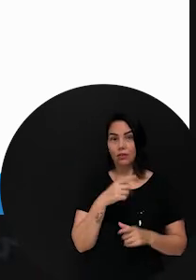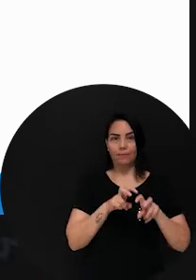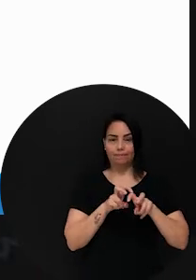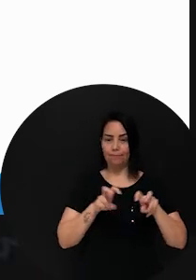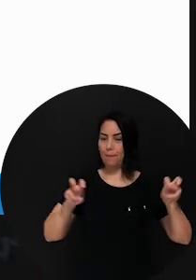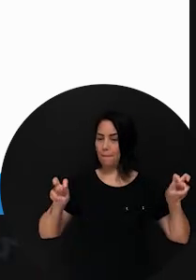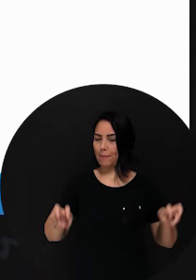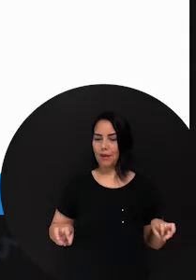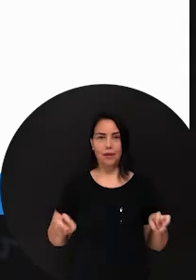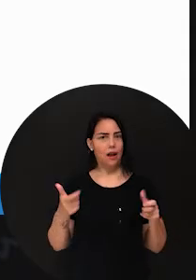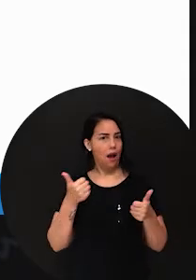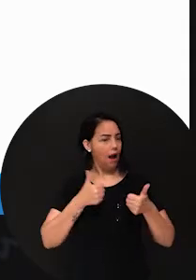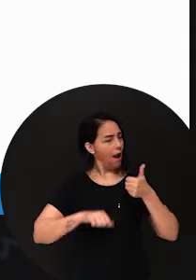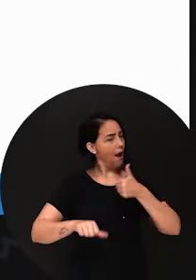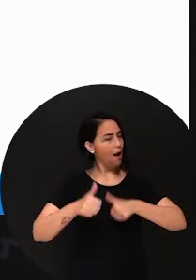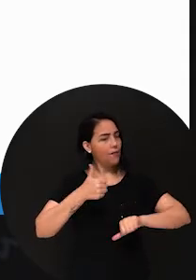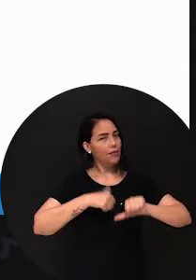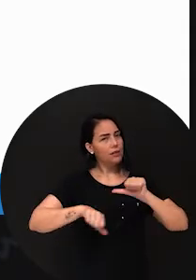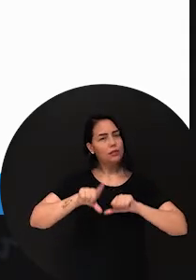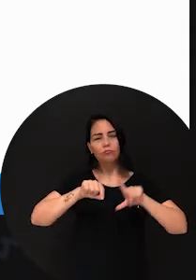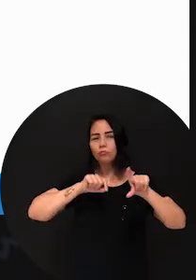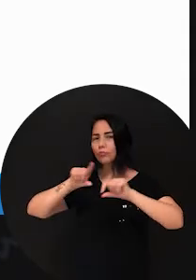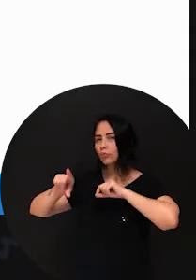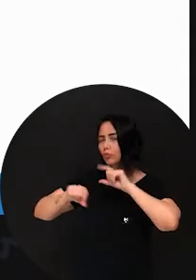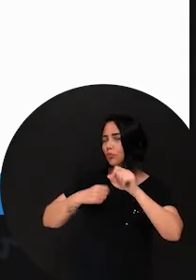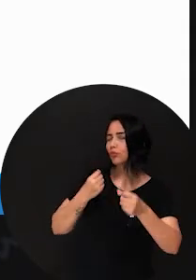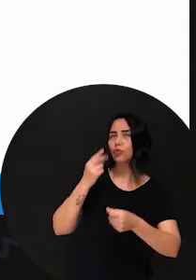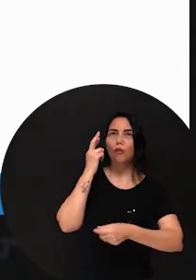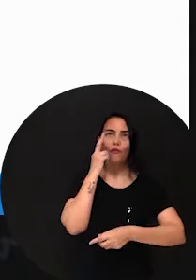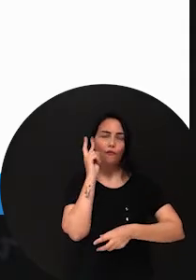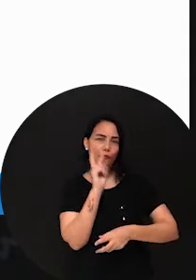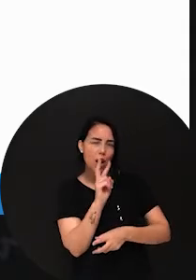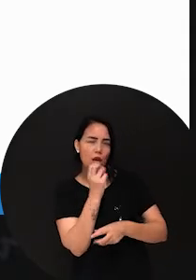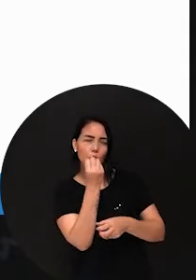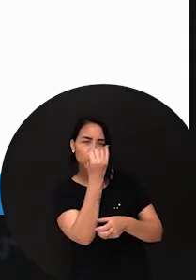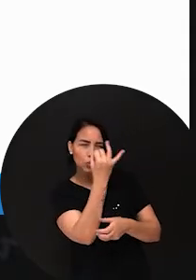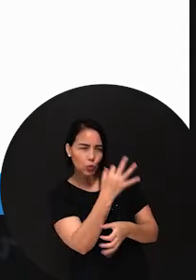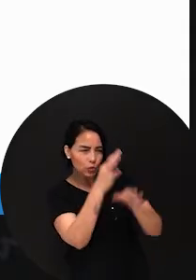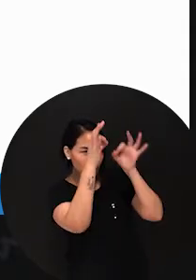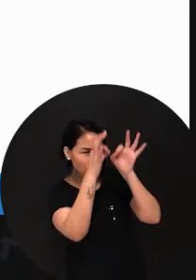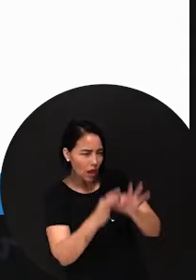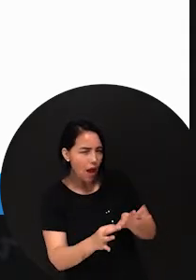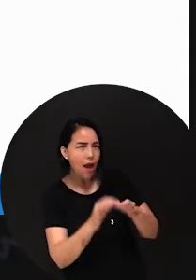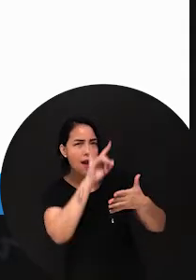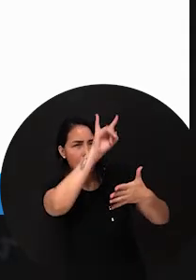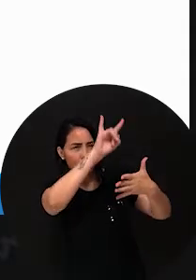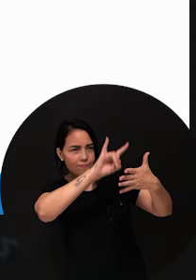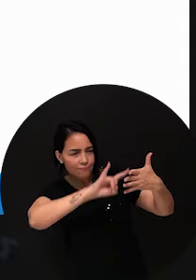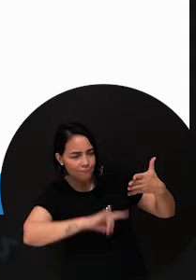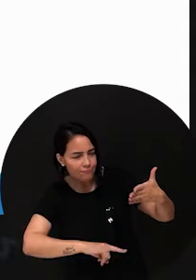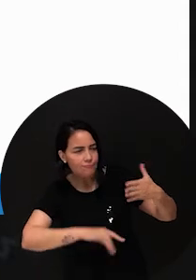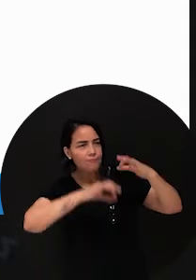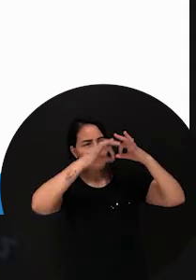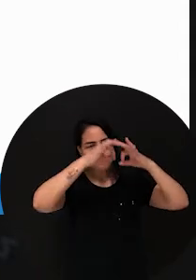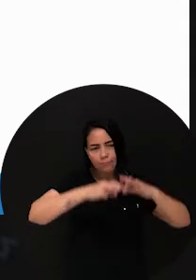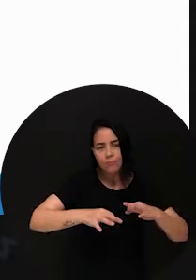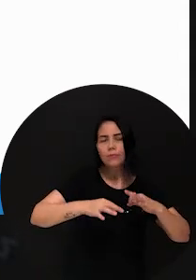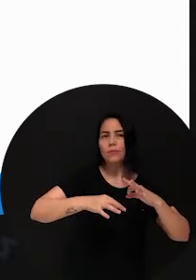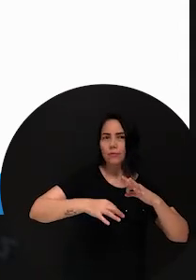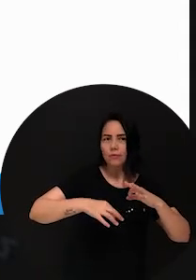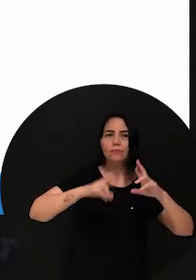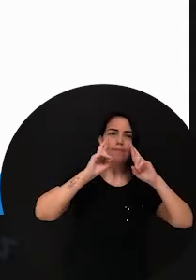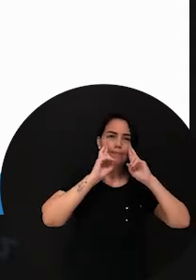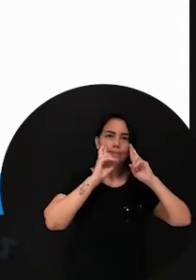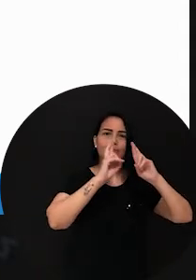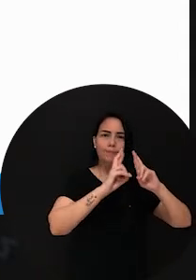a avaliação dos critérios, né? Ver se todos os dados foram preenchidos corretamente, se estão dentro